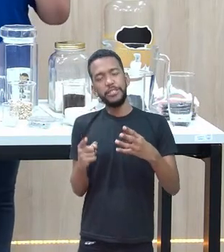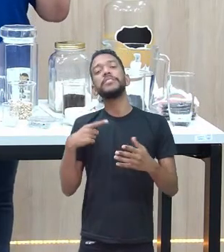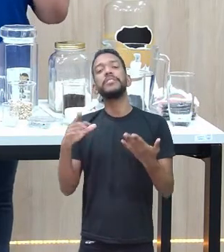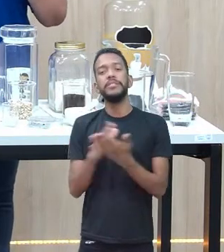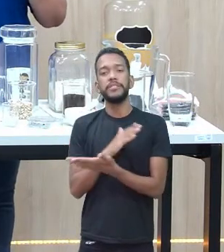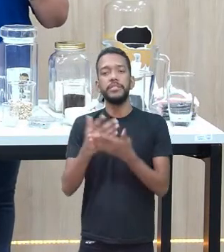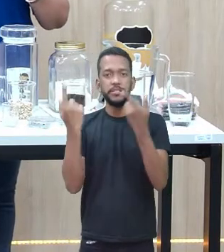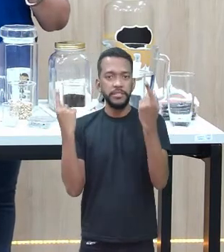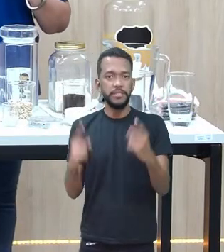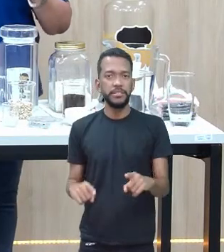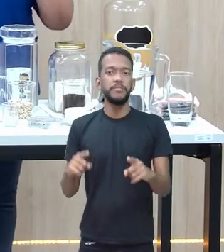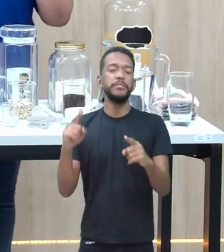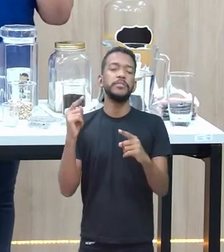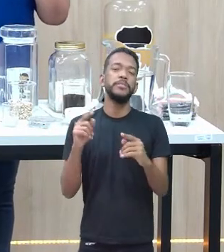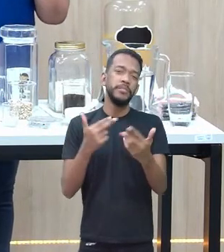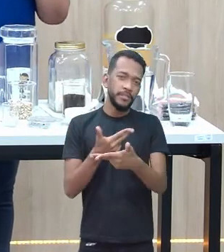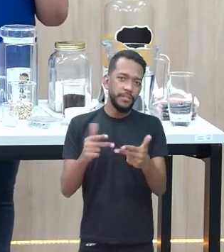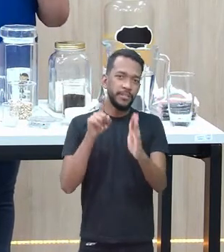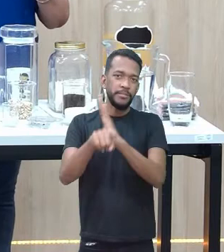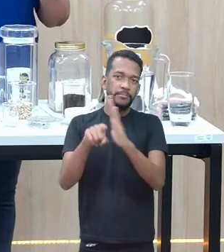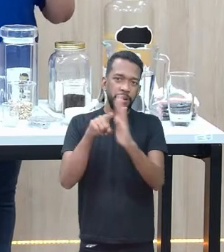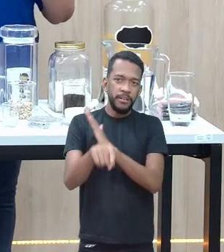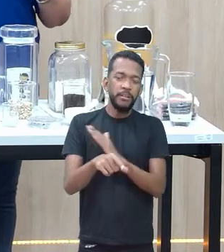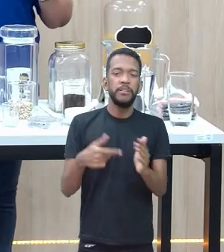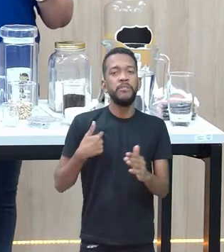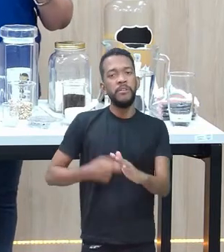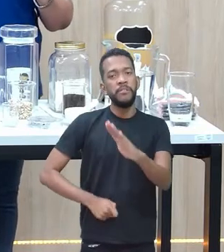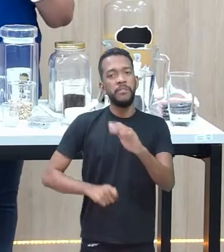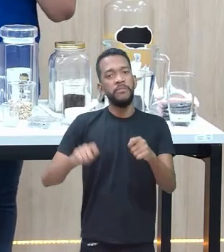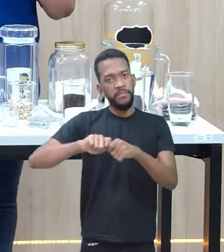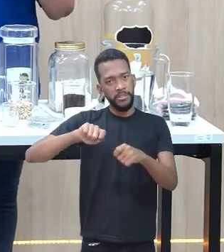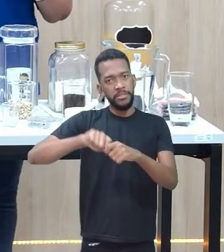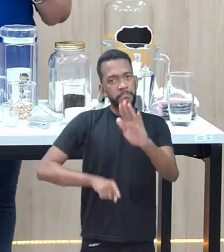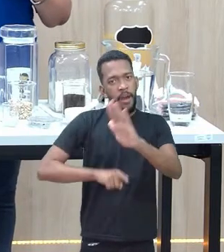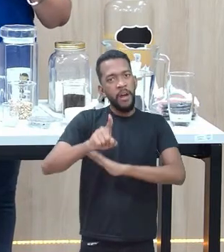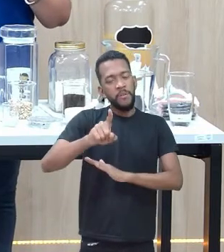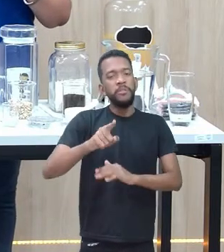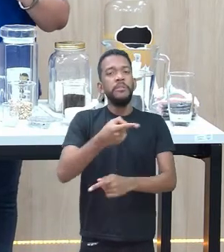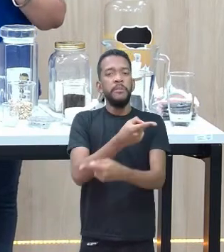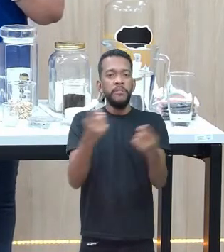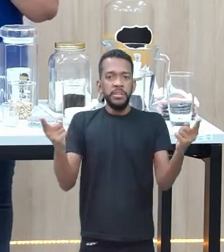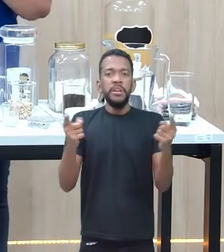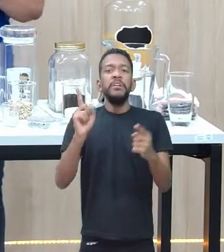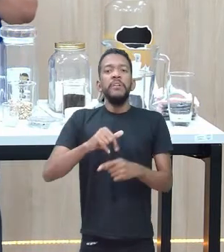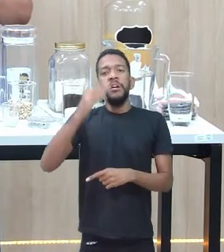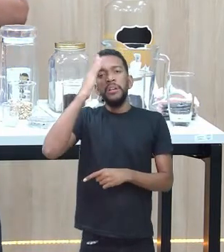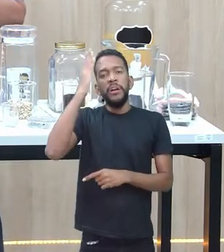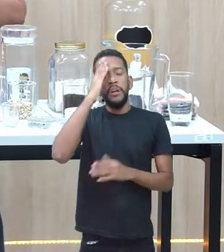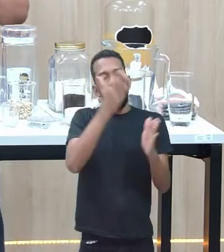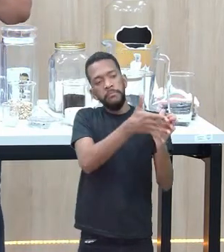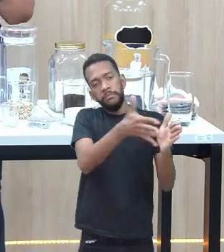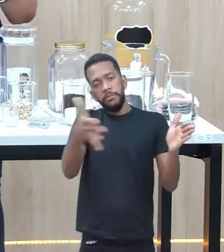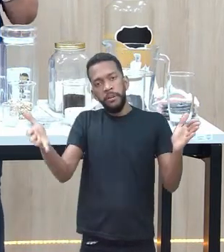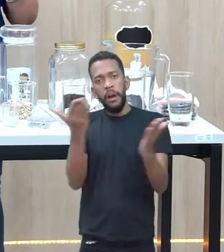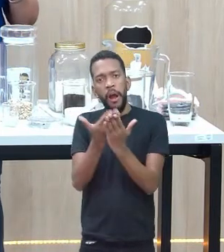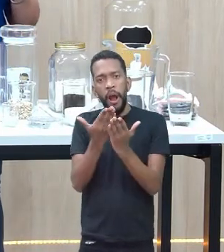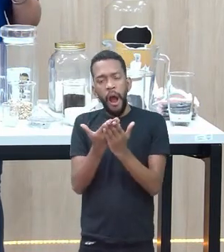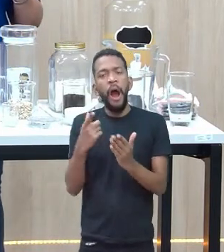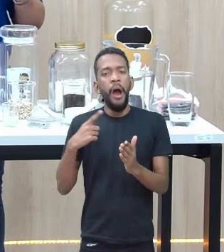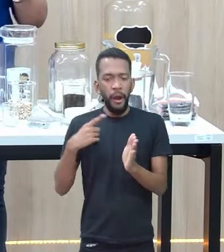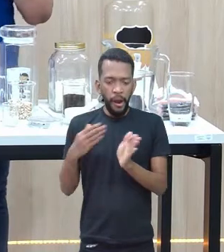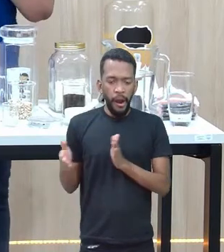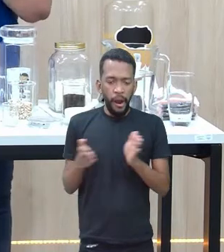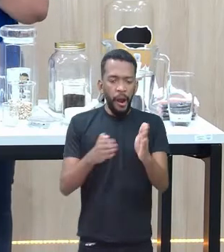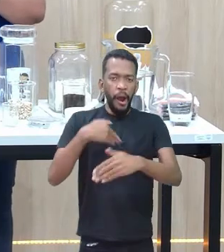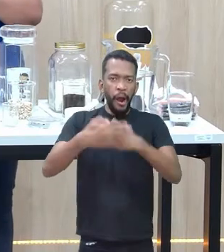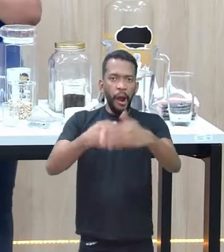desafios, são as questões, são as perguntas que eu vou fazer ao longo da aula. E aí eu digo a vocês que a gente tem um caminho